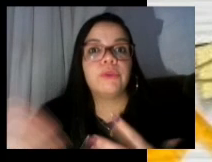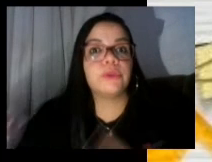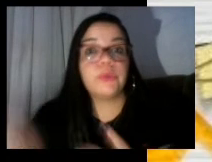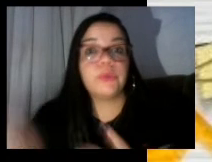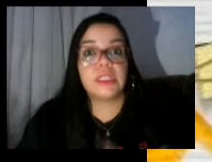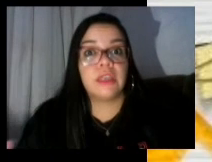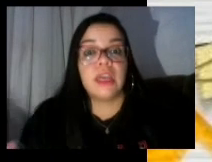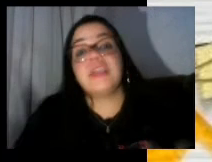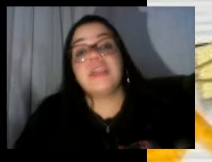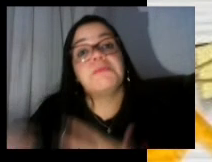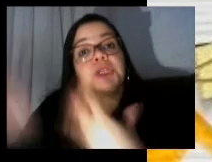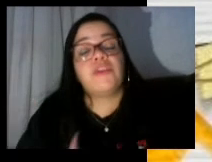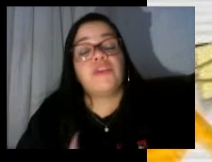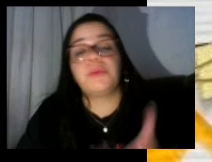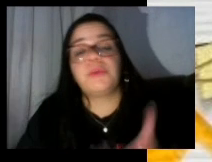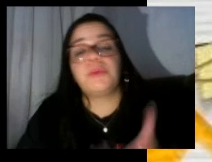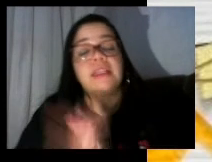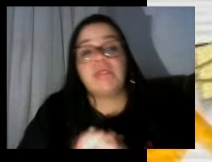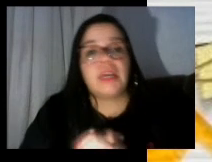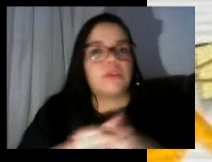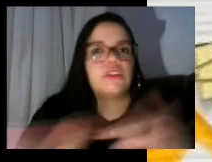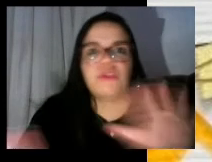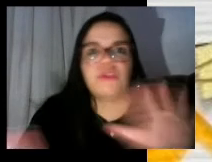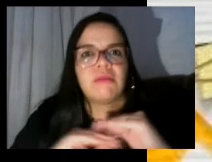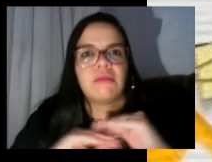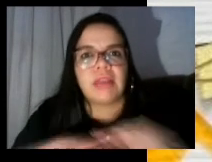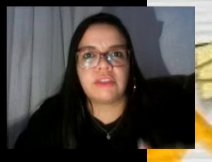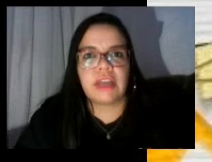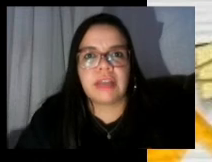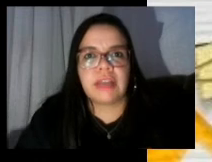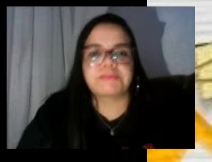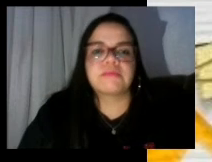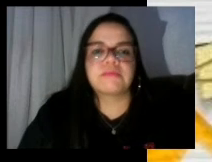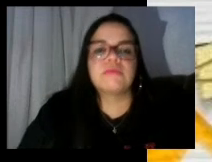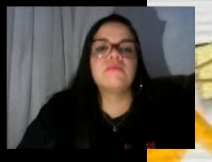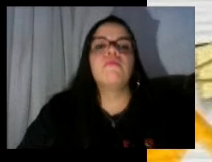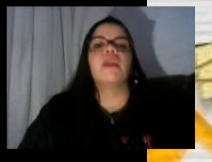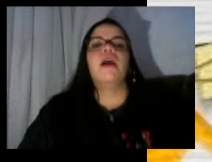algo muito ruim. E simplesmente porque eles eram negros, eles não fizeram nada de errado.